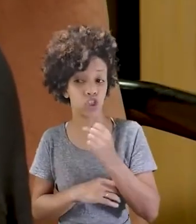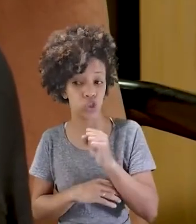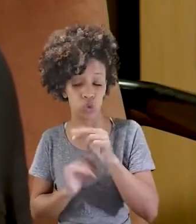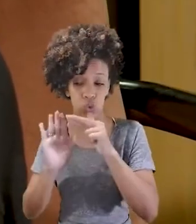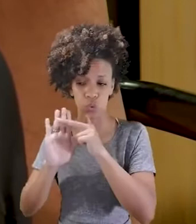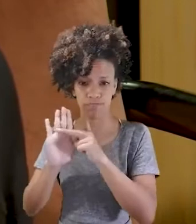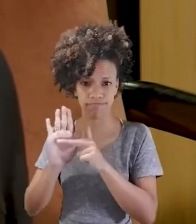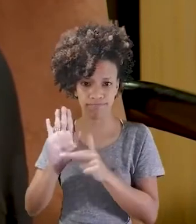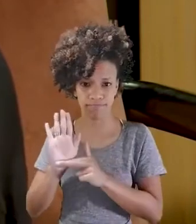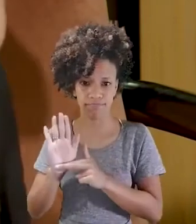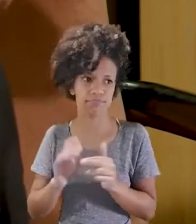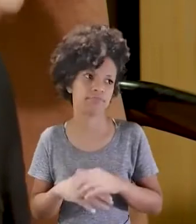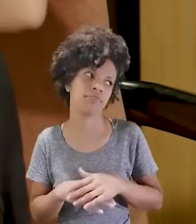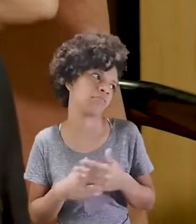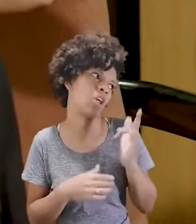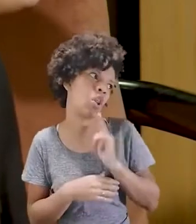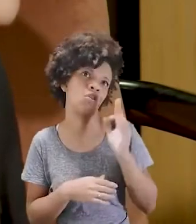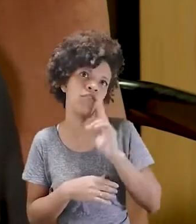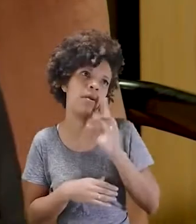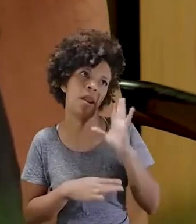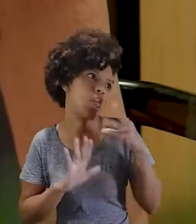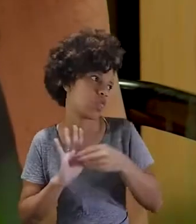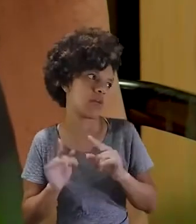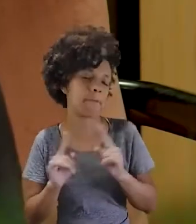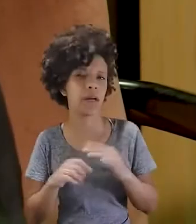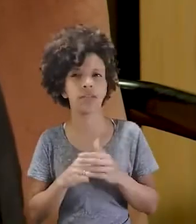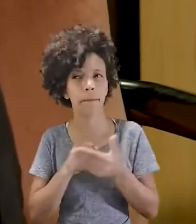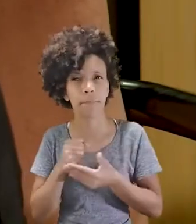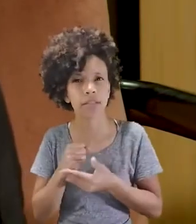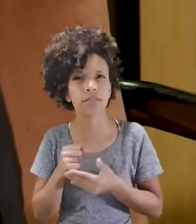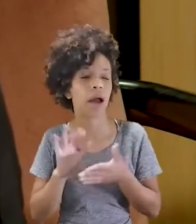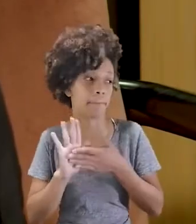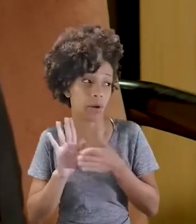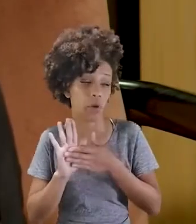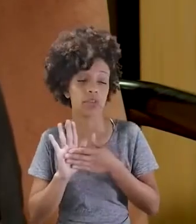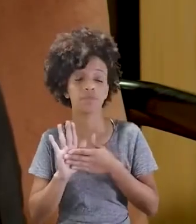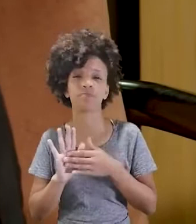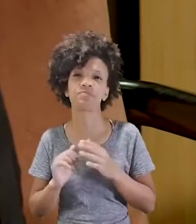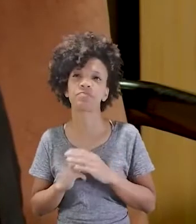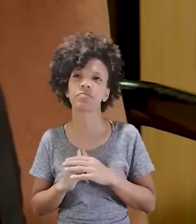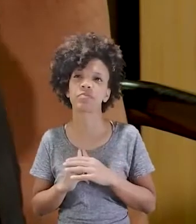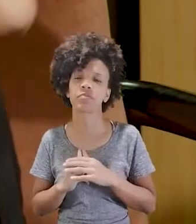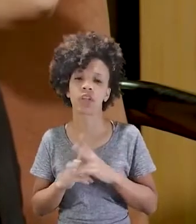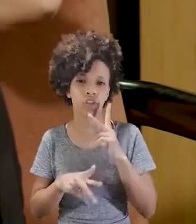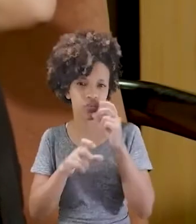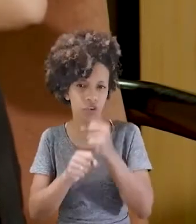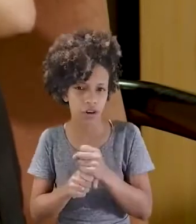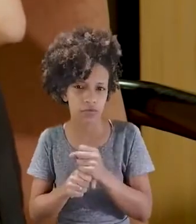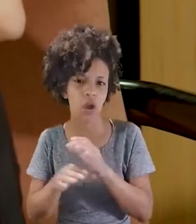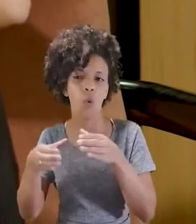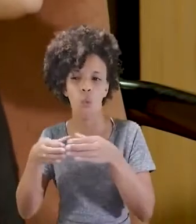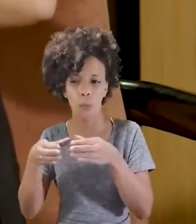18 itens né eu não vou claro né lembrar de todo mas é basicamente a ideia né de de